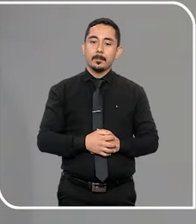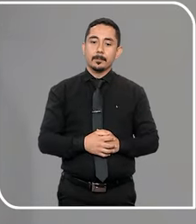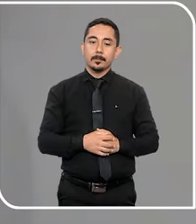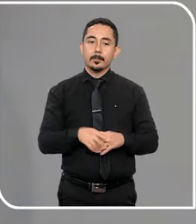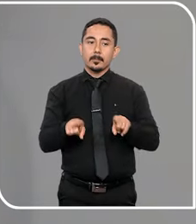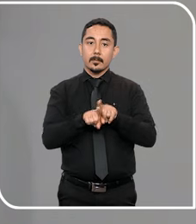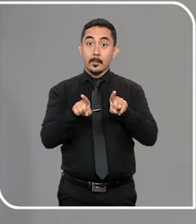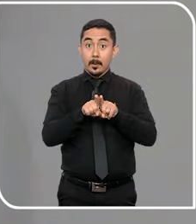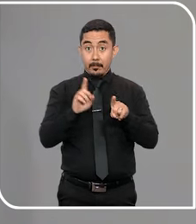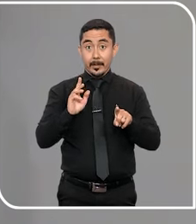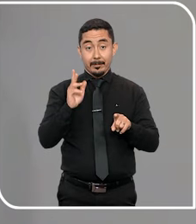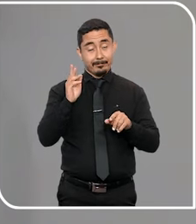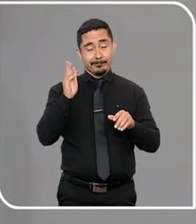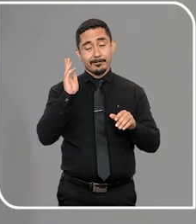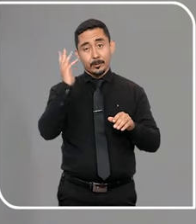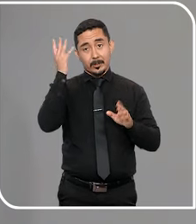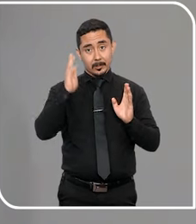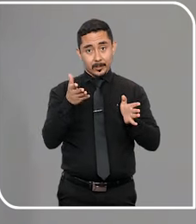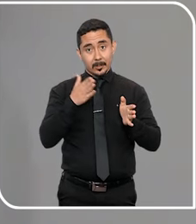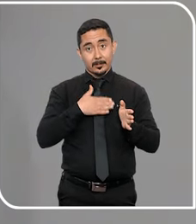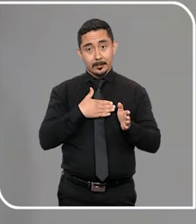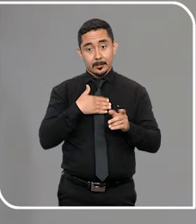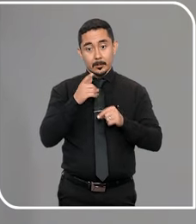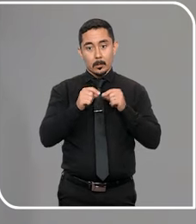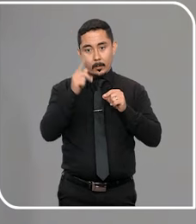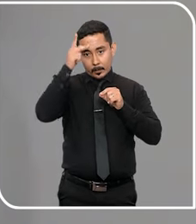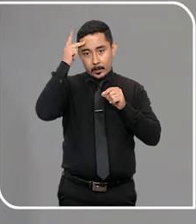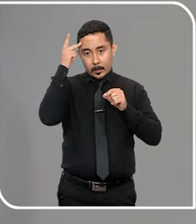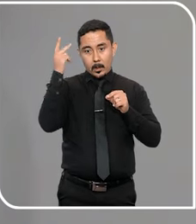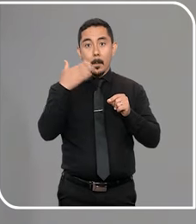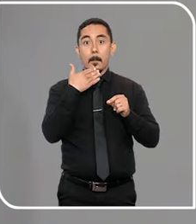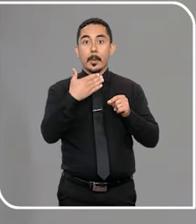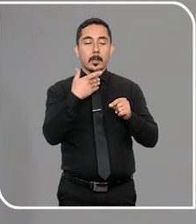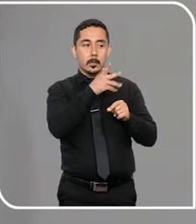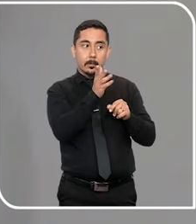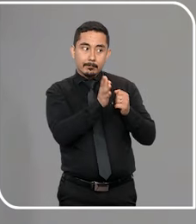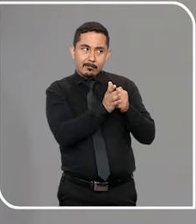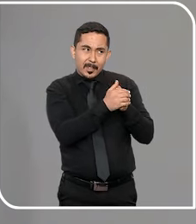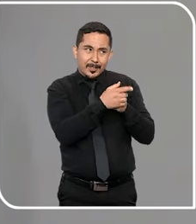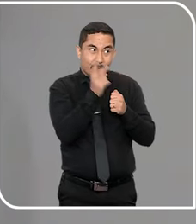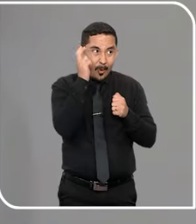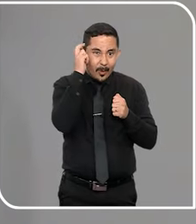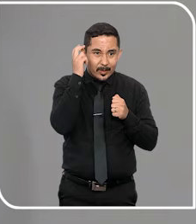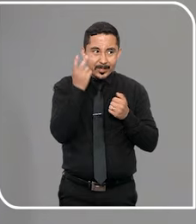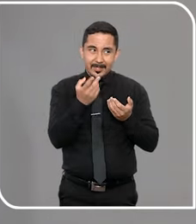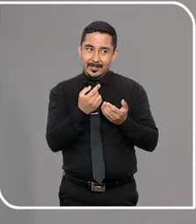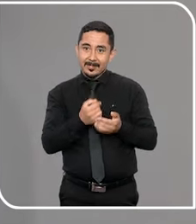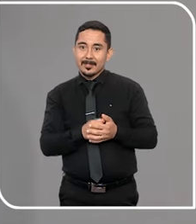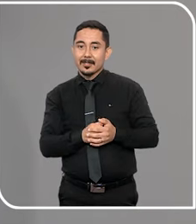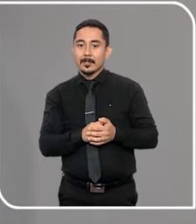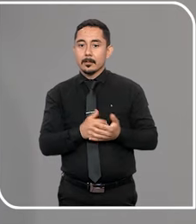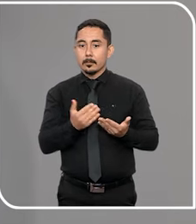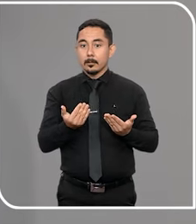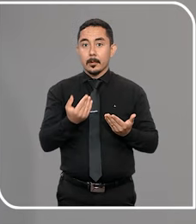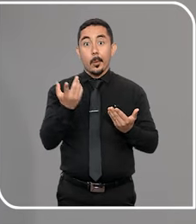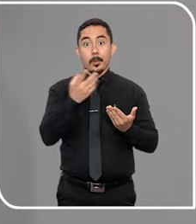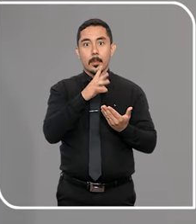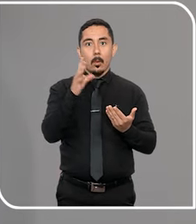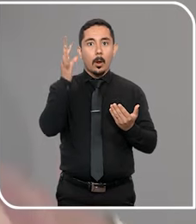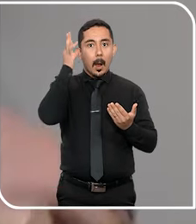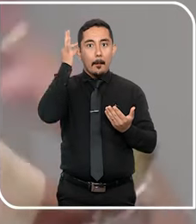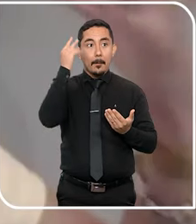e e uma coisa que eu passei também muito assim era as pessoas pedindo para eu esconder o aparelho do João né falava assim